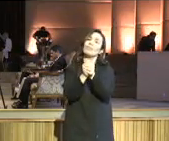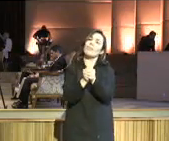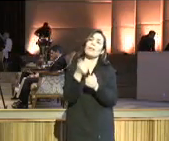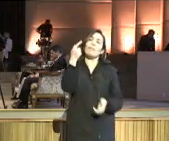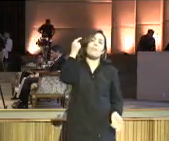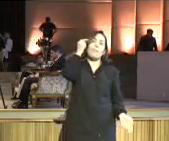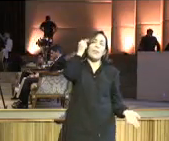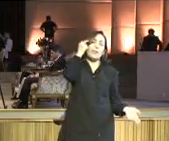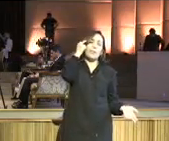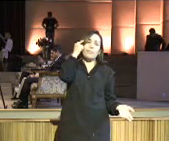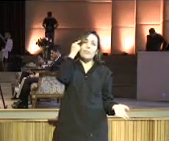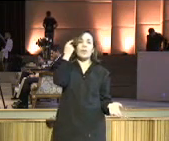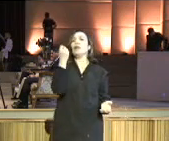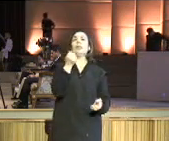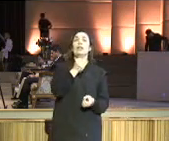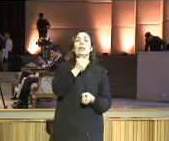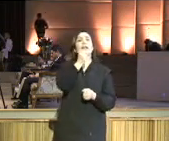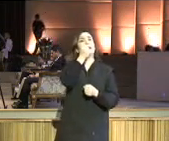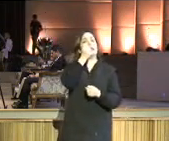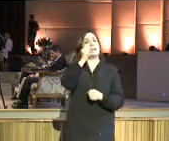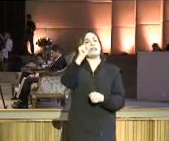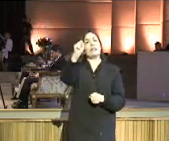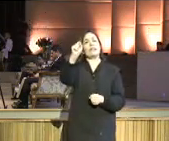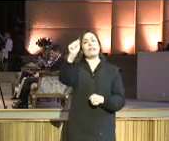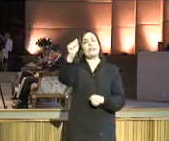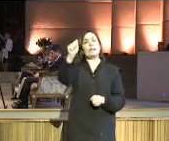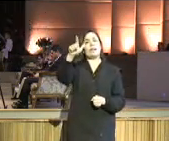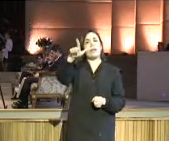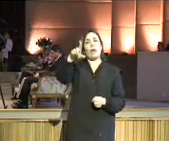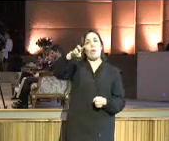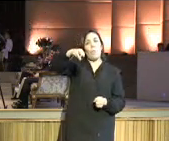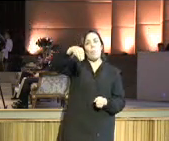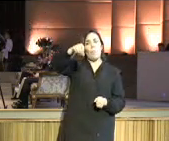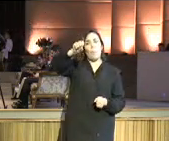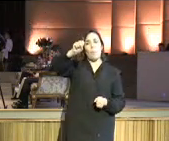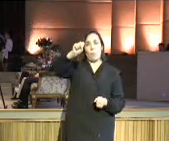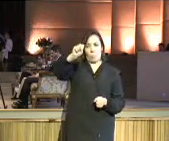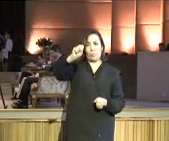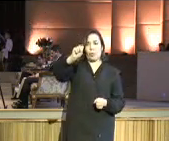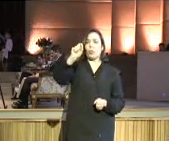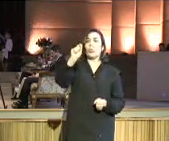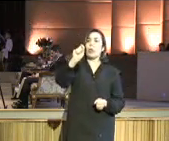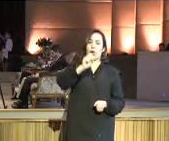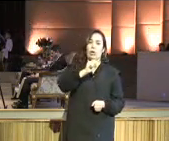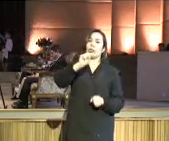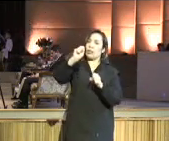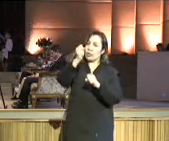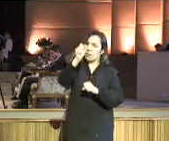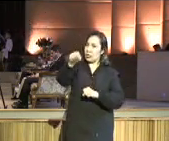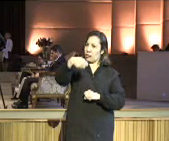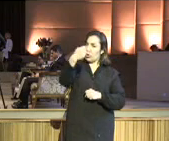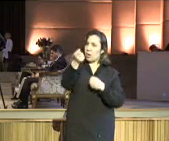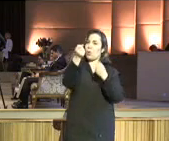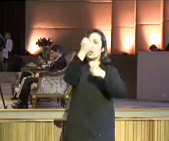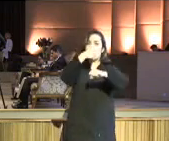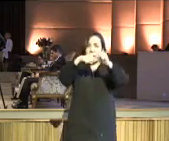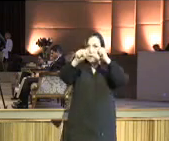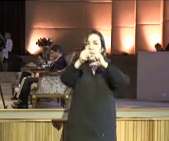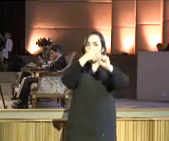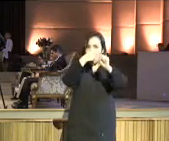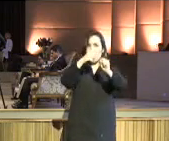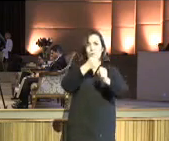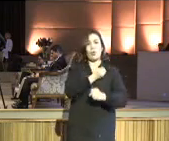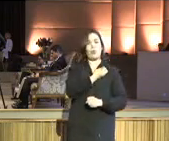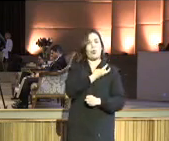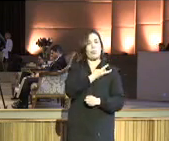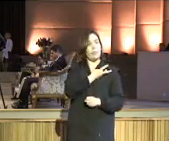foi escrito, com certeza, mais de 10 anos depois que Davi escreveu o